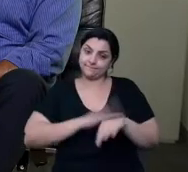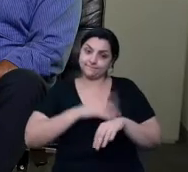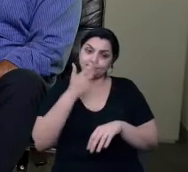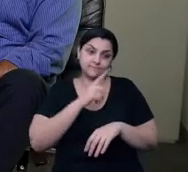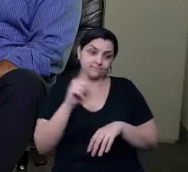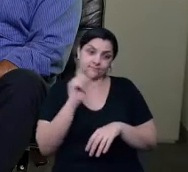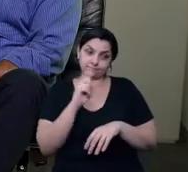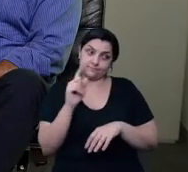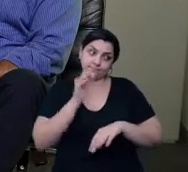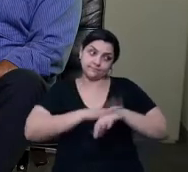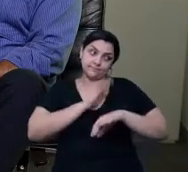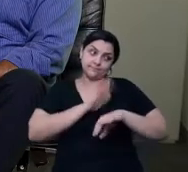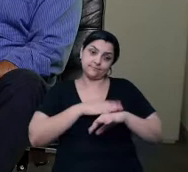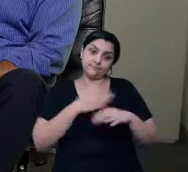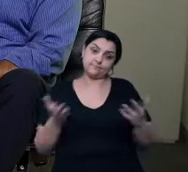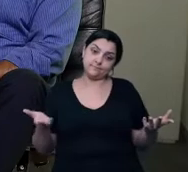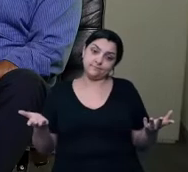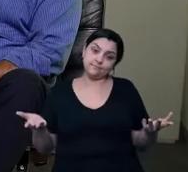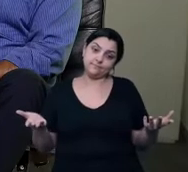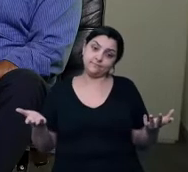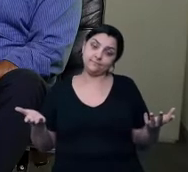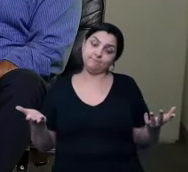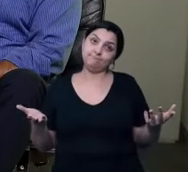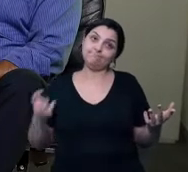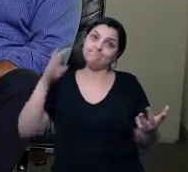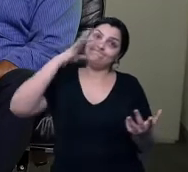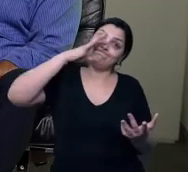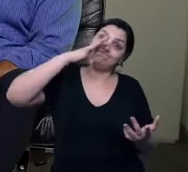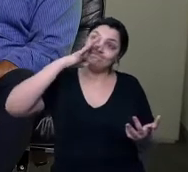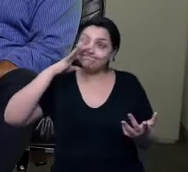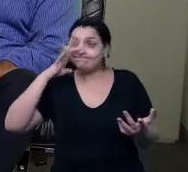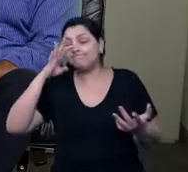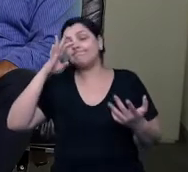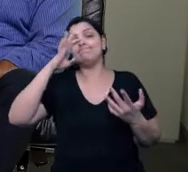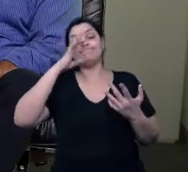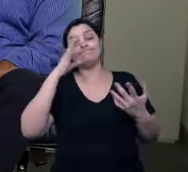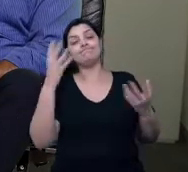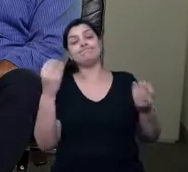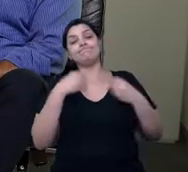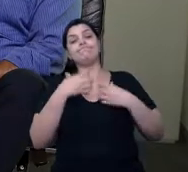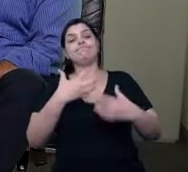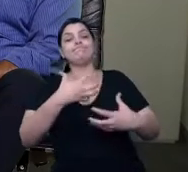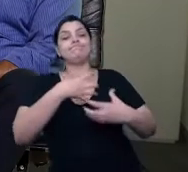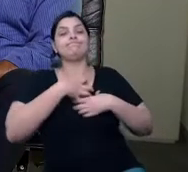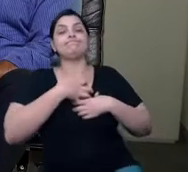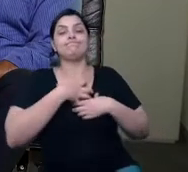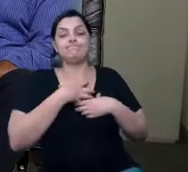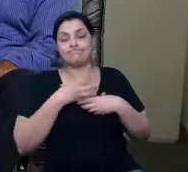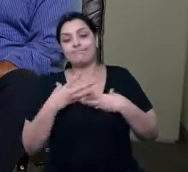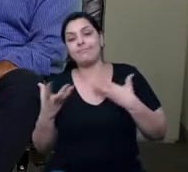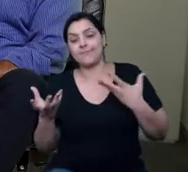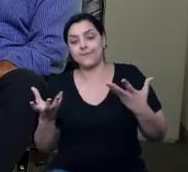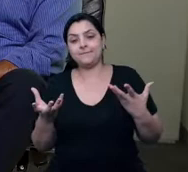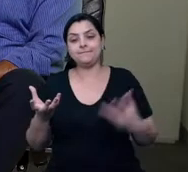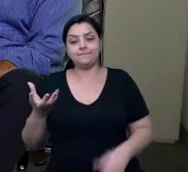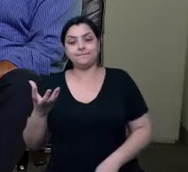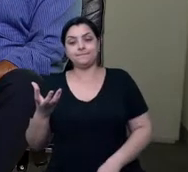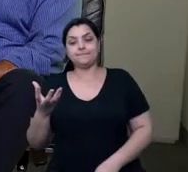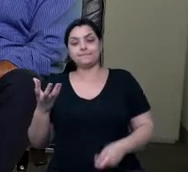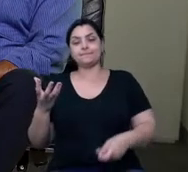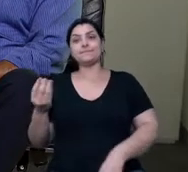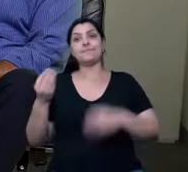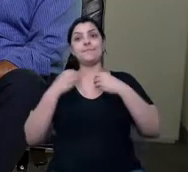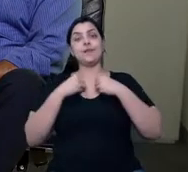produzir, celebrando essa arte, admirando, e isso nos renova, nos